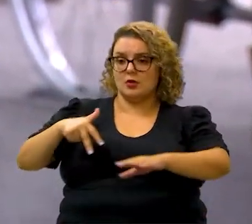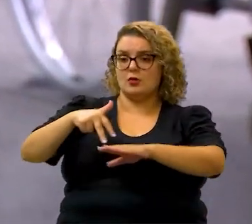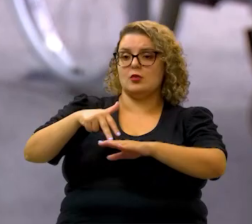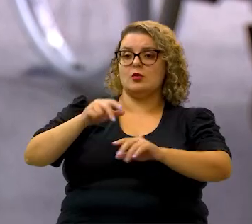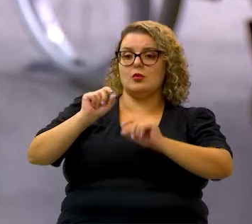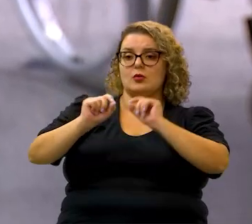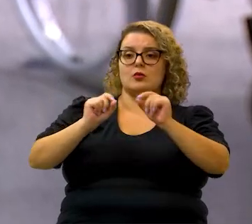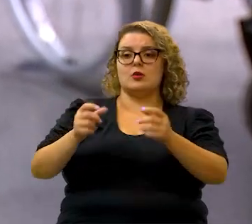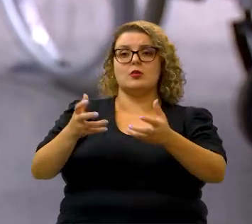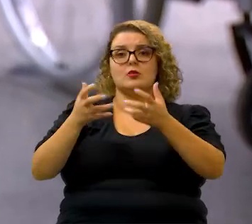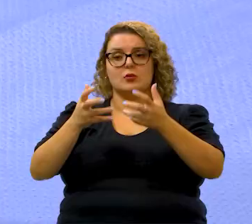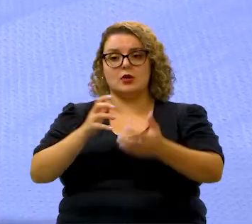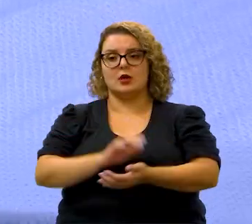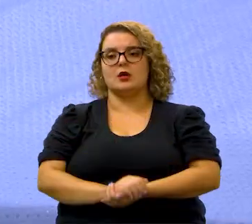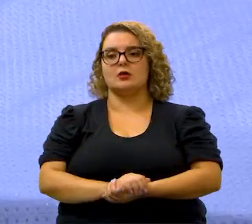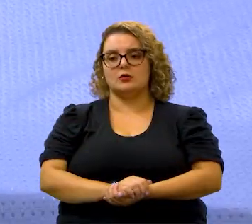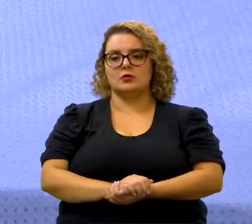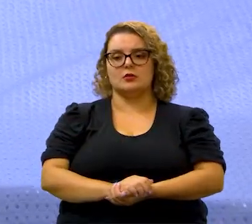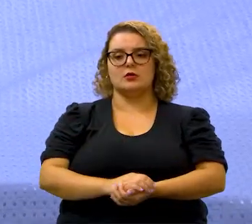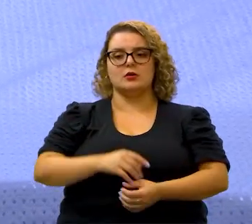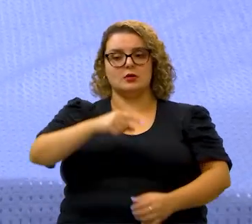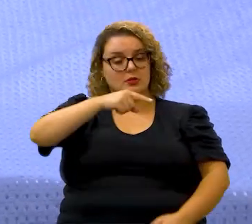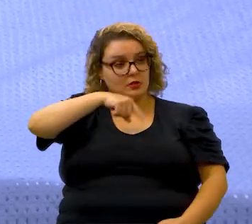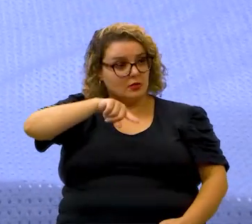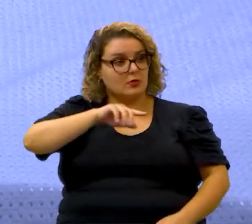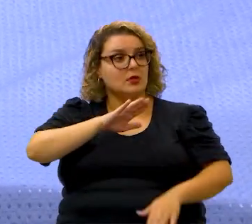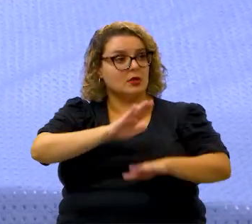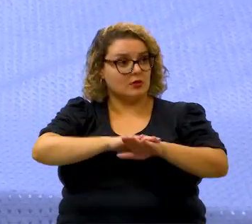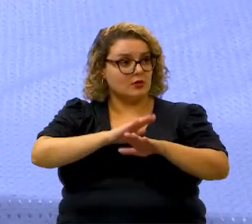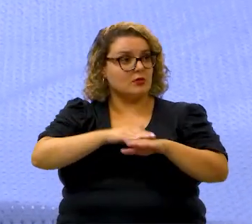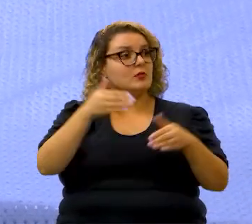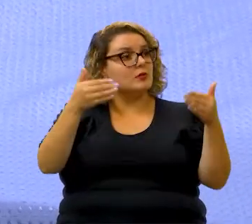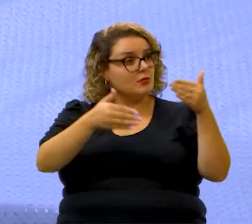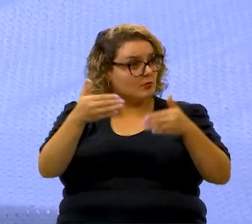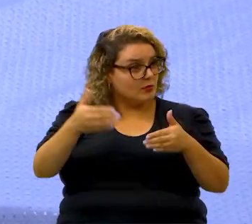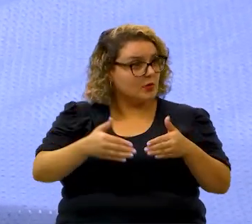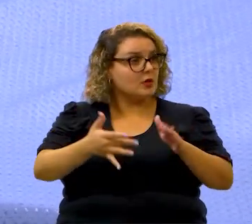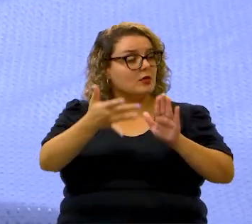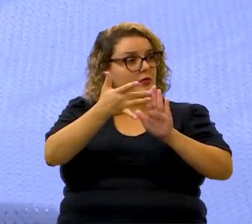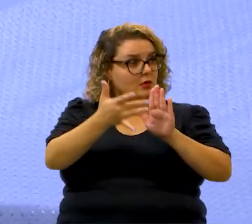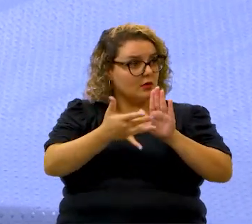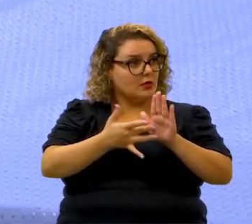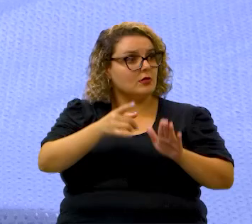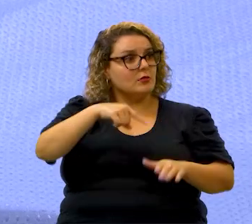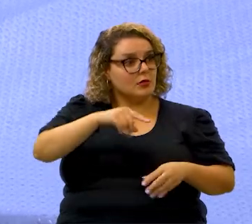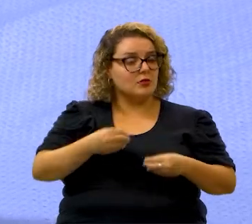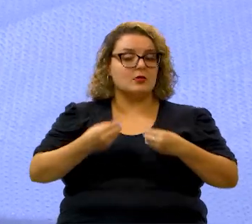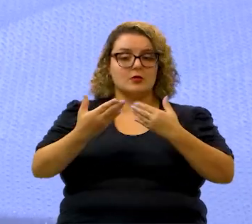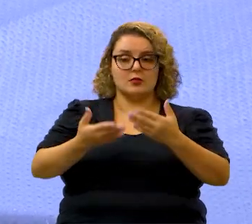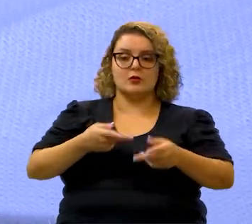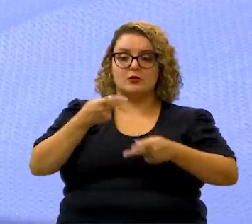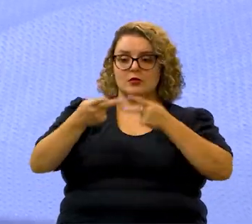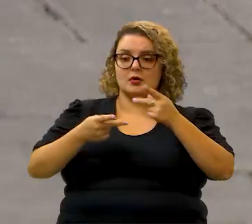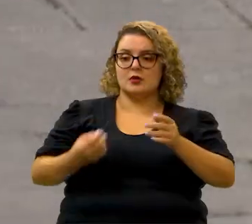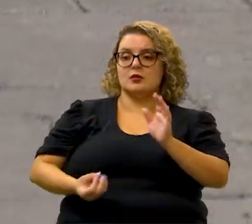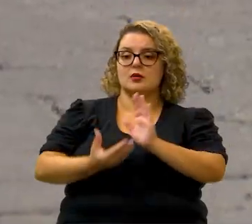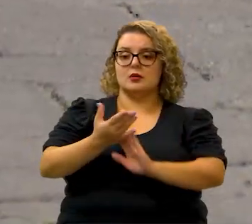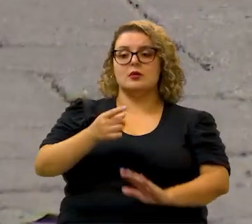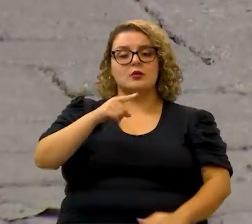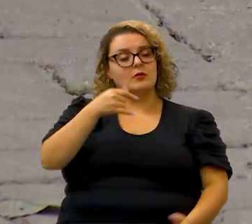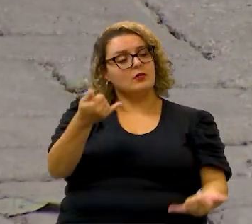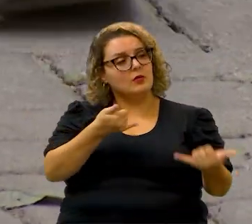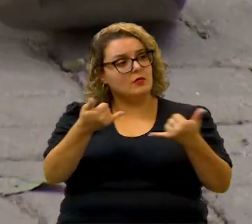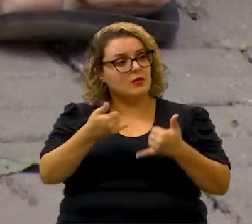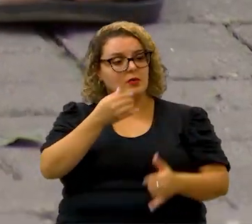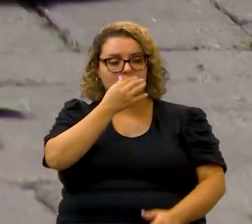questão do protagonismo, o que eu quero. Então eles são totalmente ativos e partícipes das pautas que vocês vão trazer